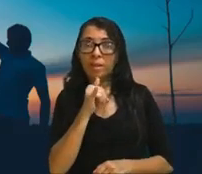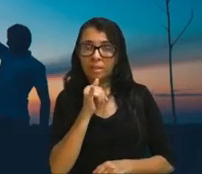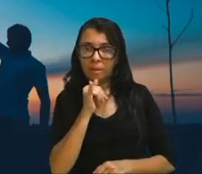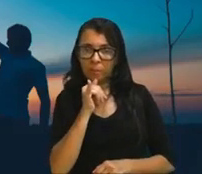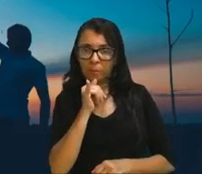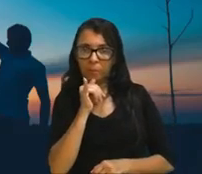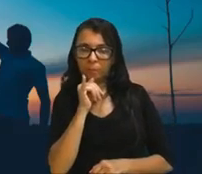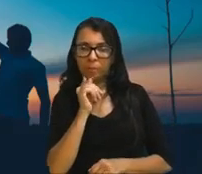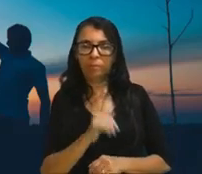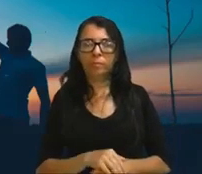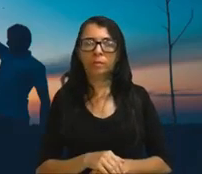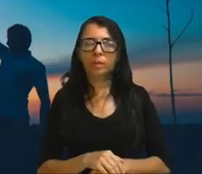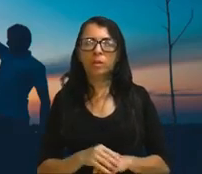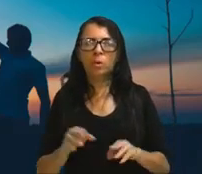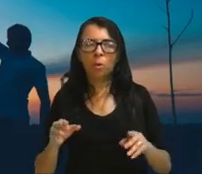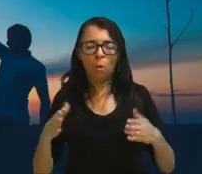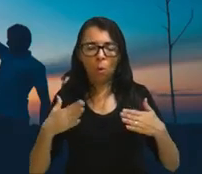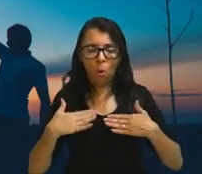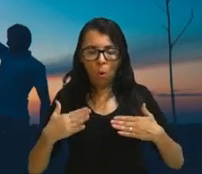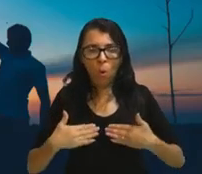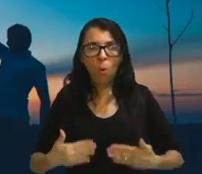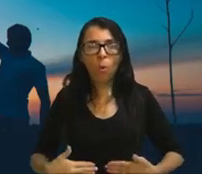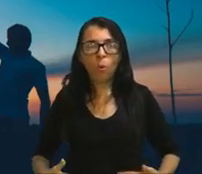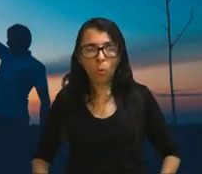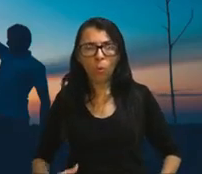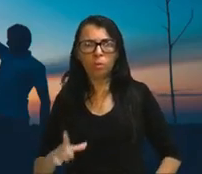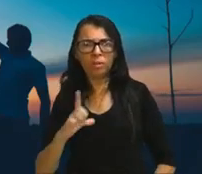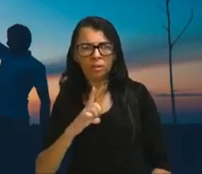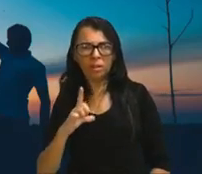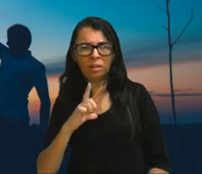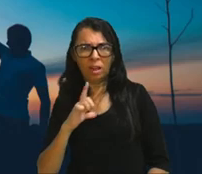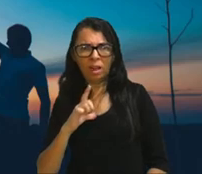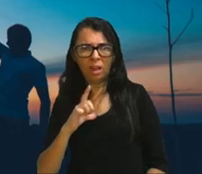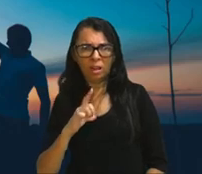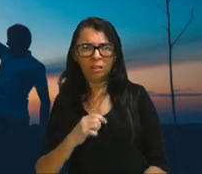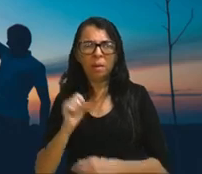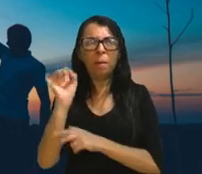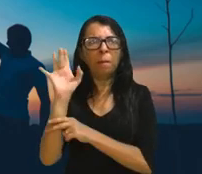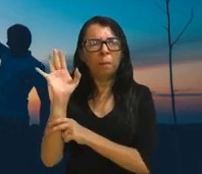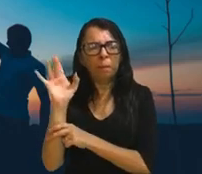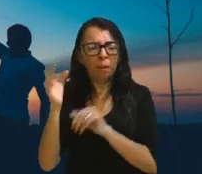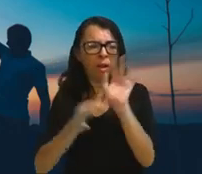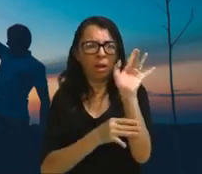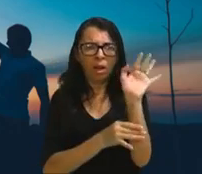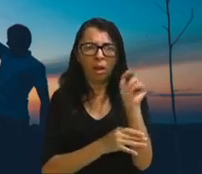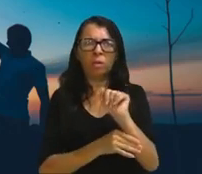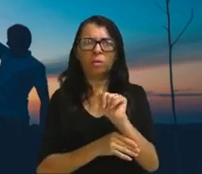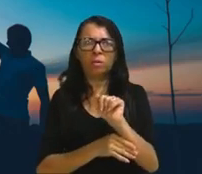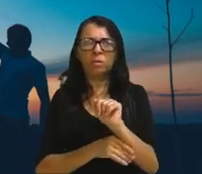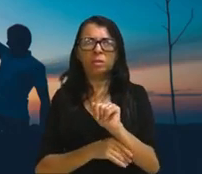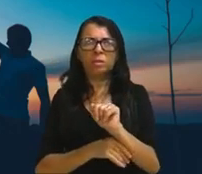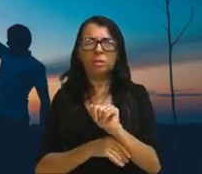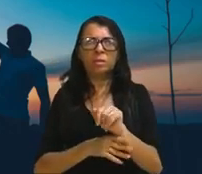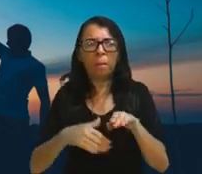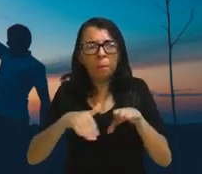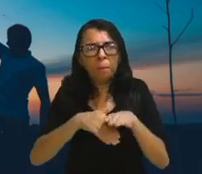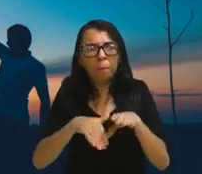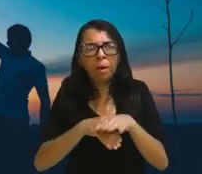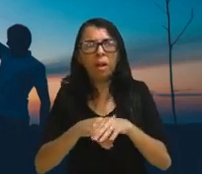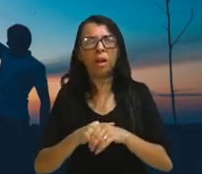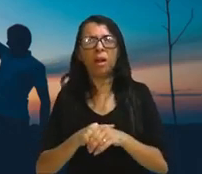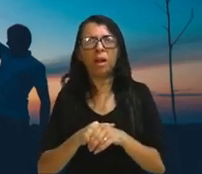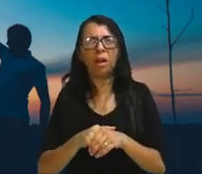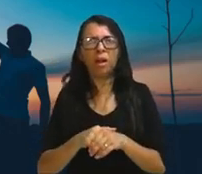assim também como respeito a Cristo. É